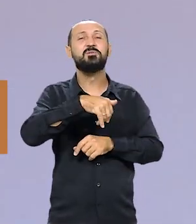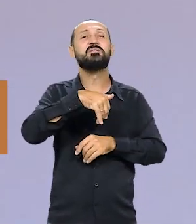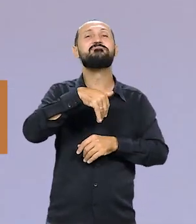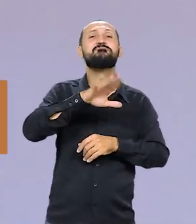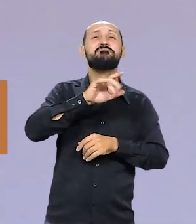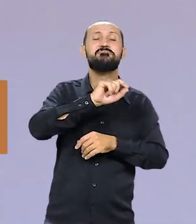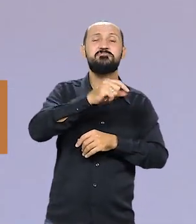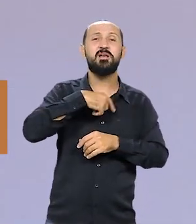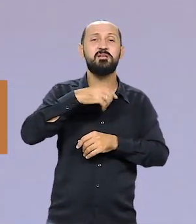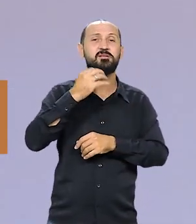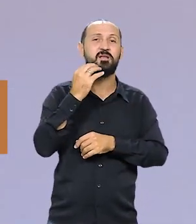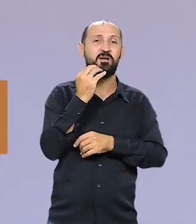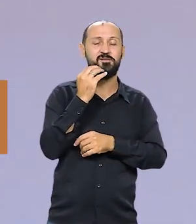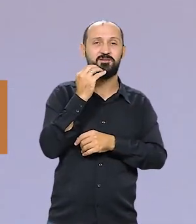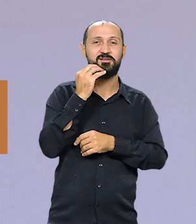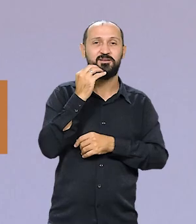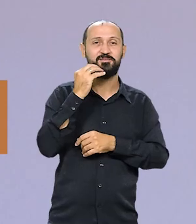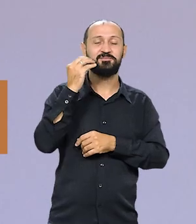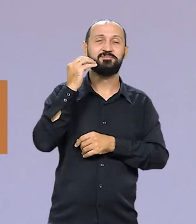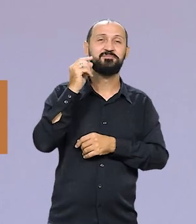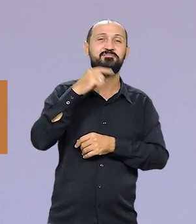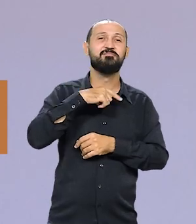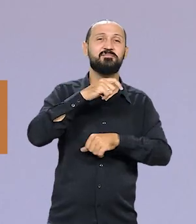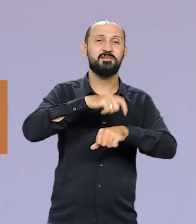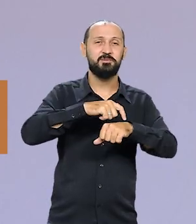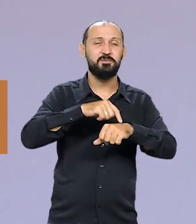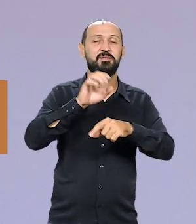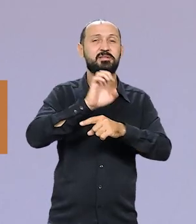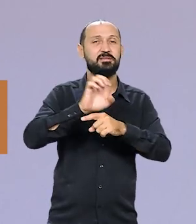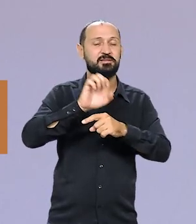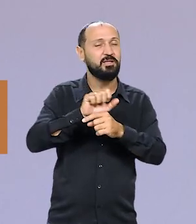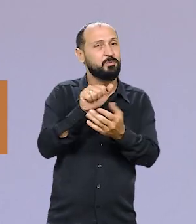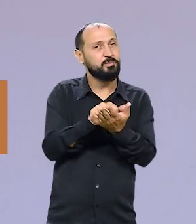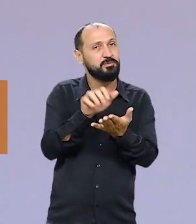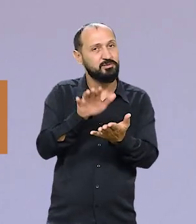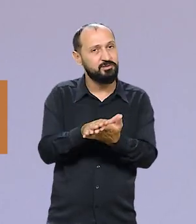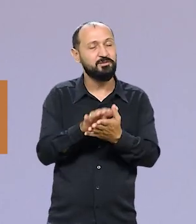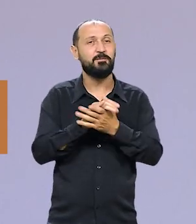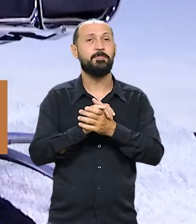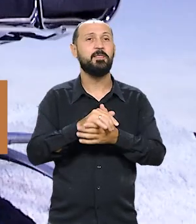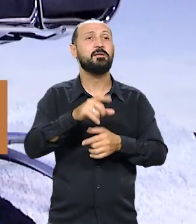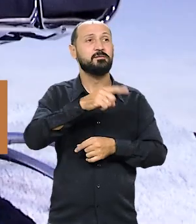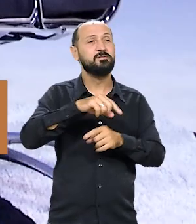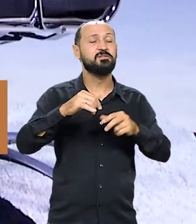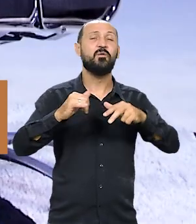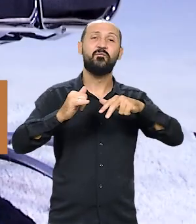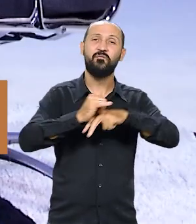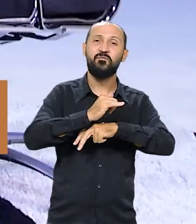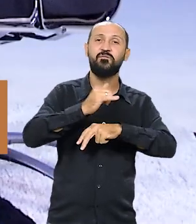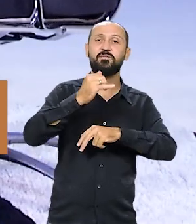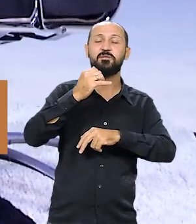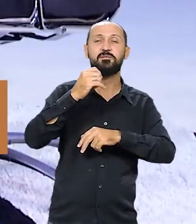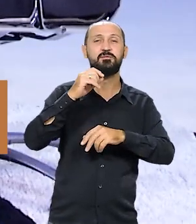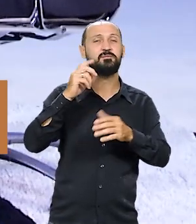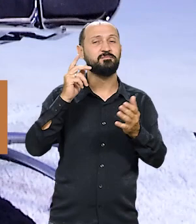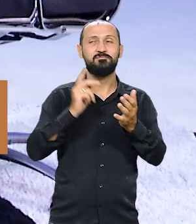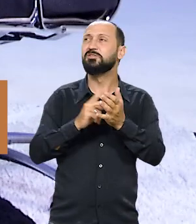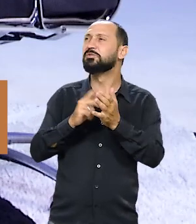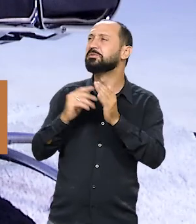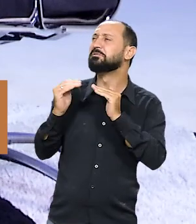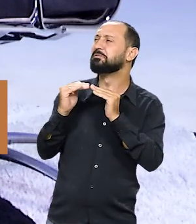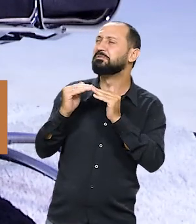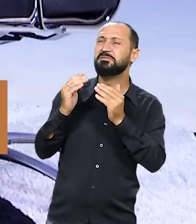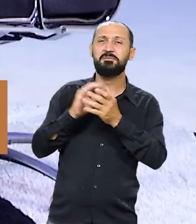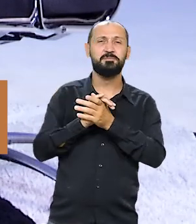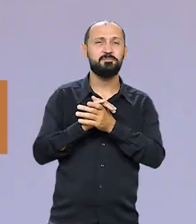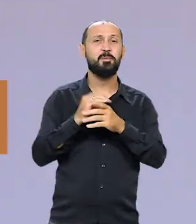pessoas que mais são vulneráveis a esse tipo de Estado punitivo. São também vítimas dele. Nossa,